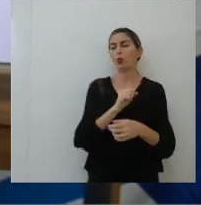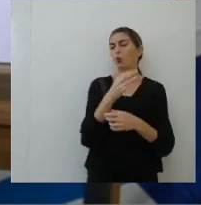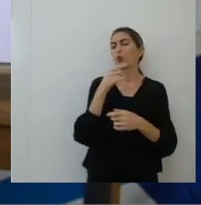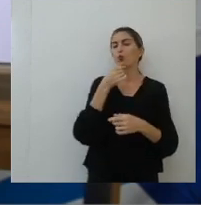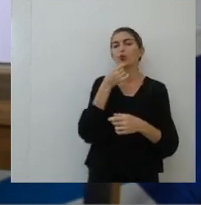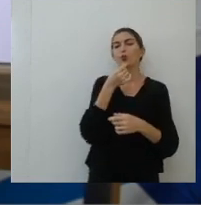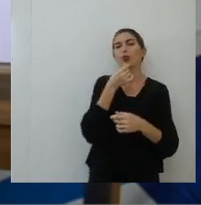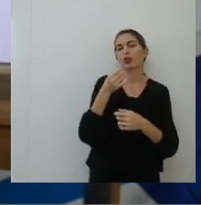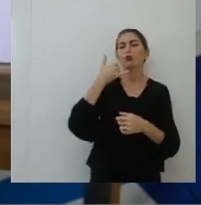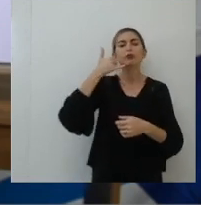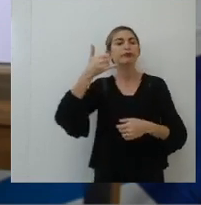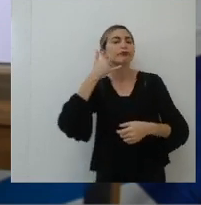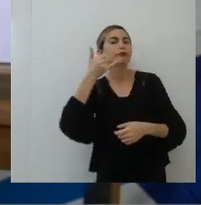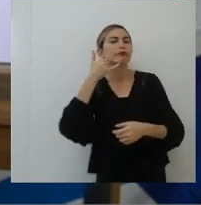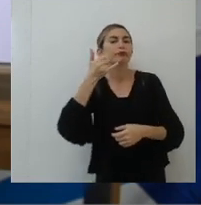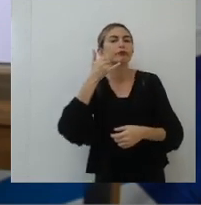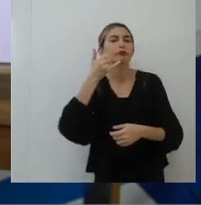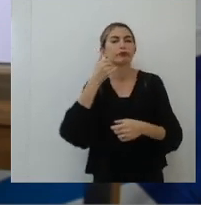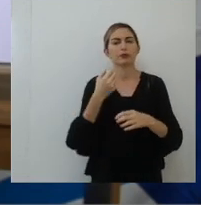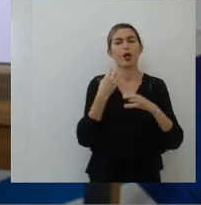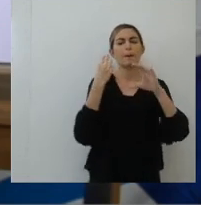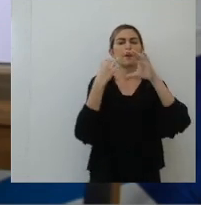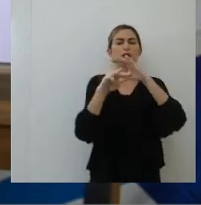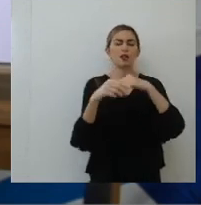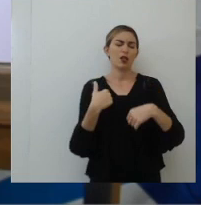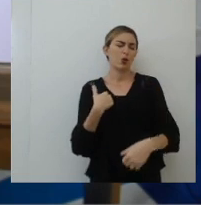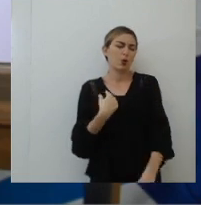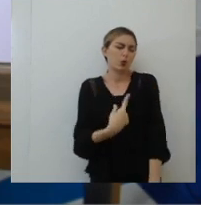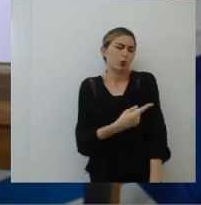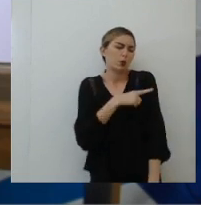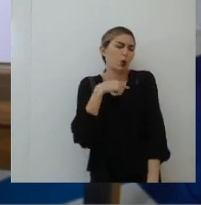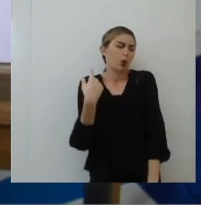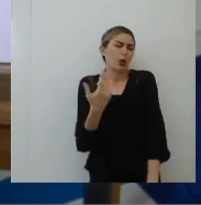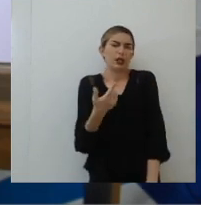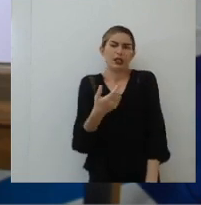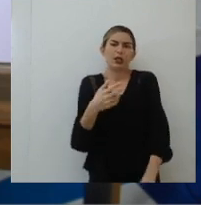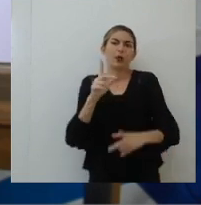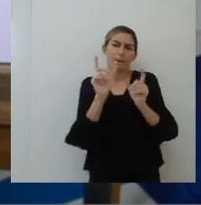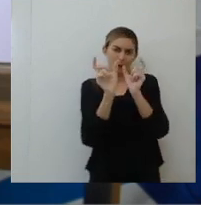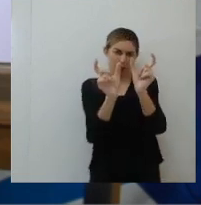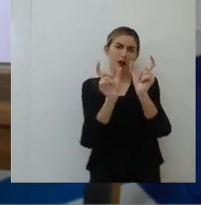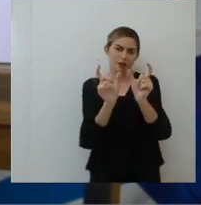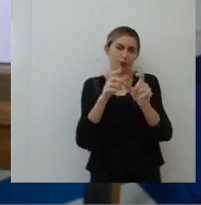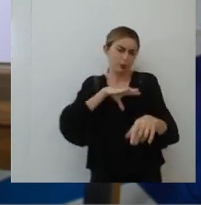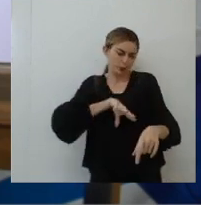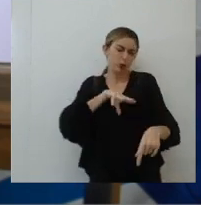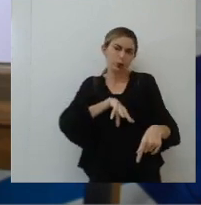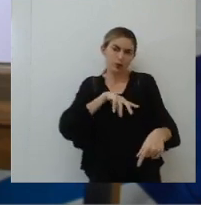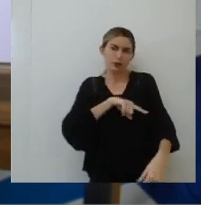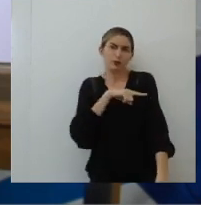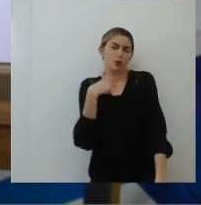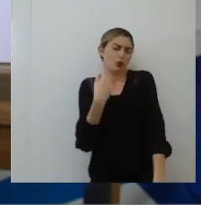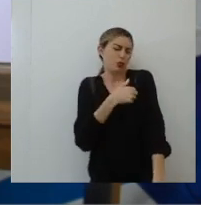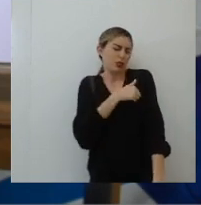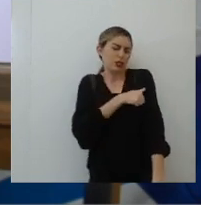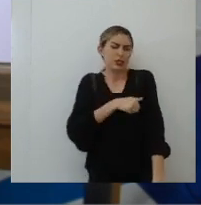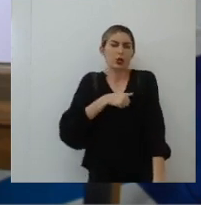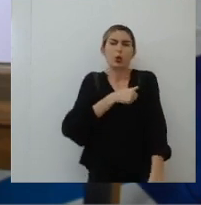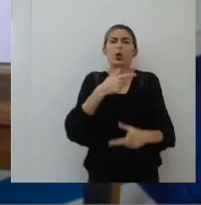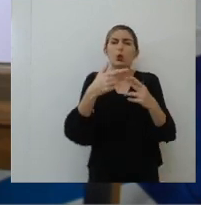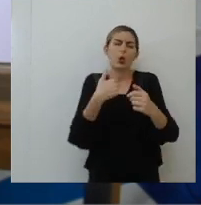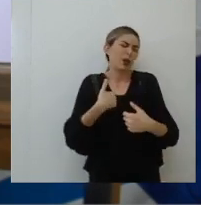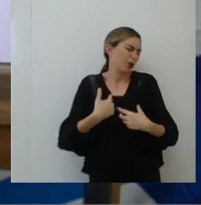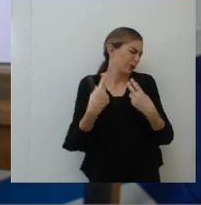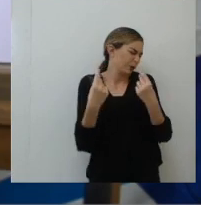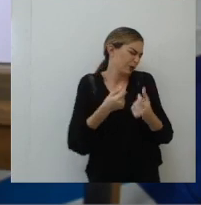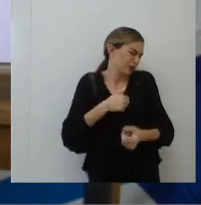boizinho liga para você, manda mensagem e diz que está morrendo de saudade. Ou a boizinha liga para você, manda mensagem lá no WhatsApp e